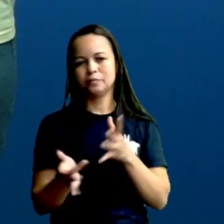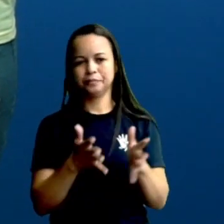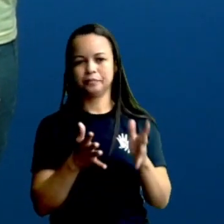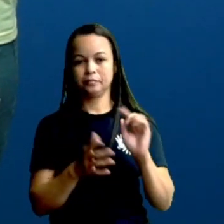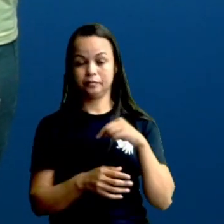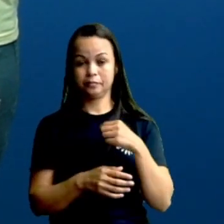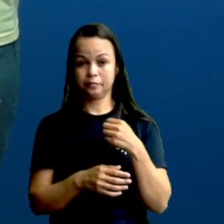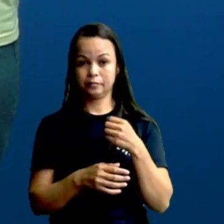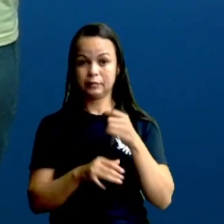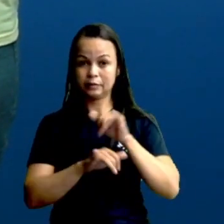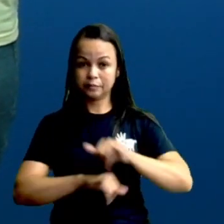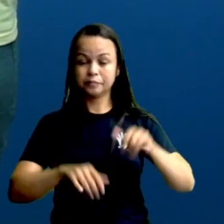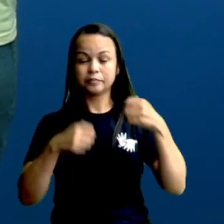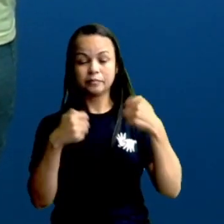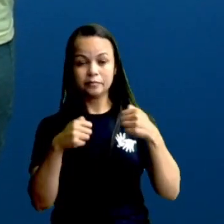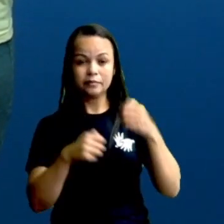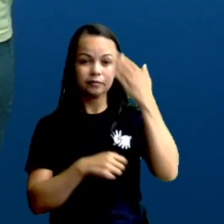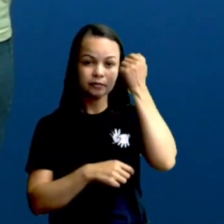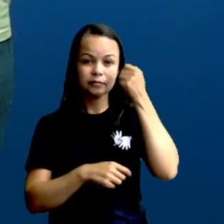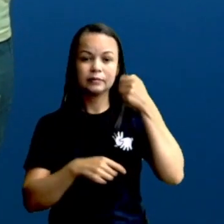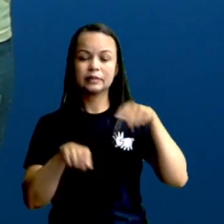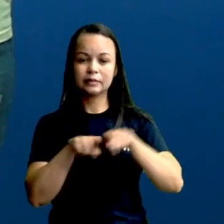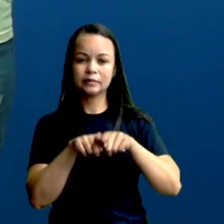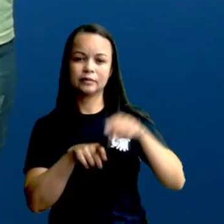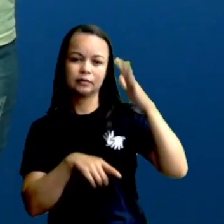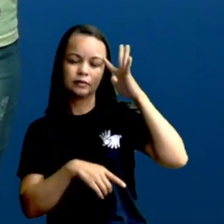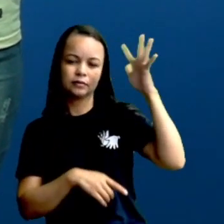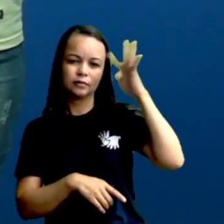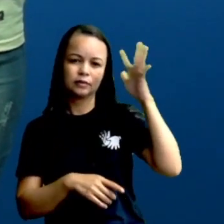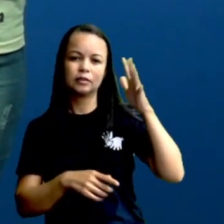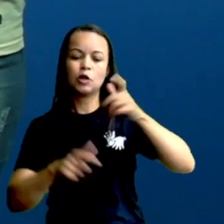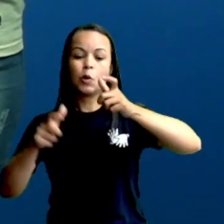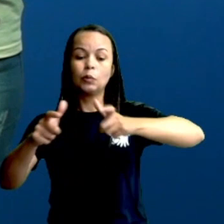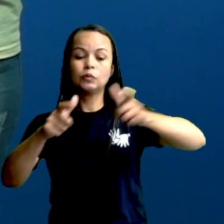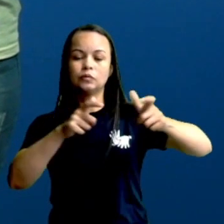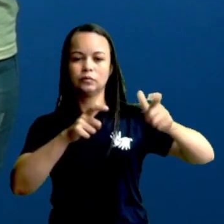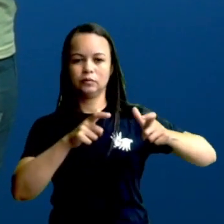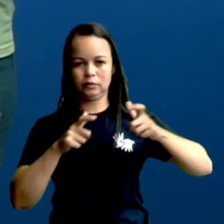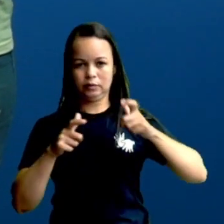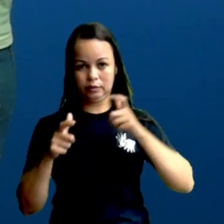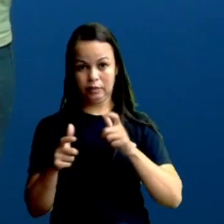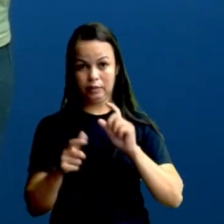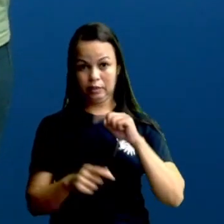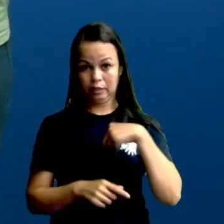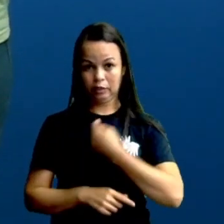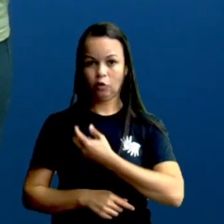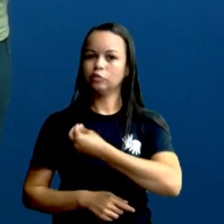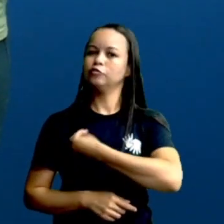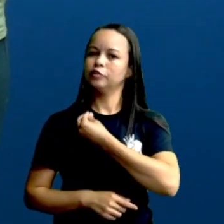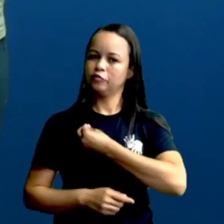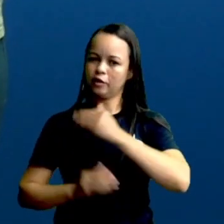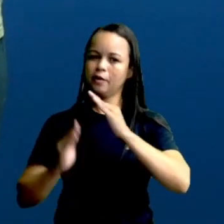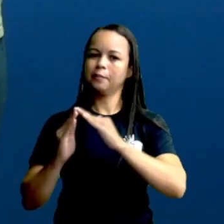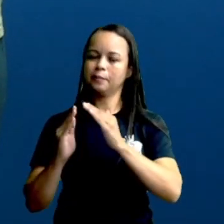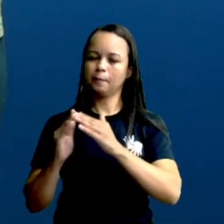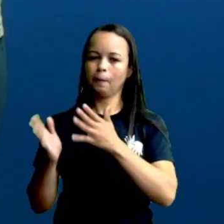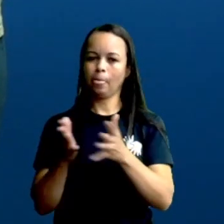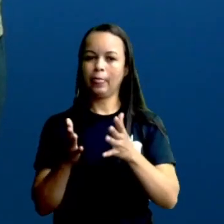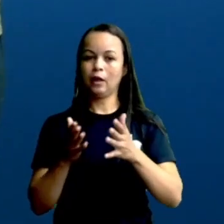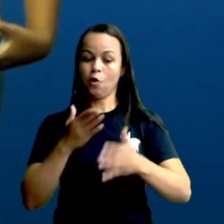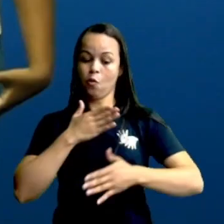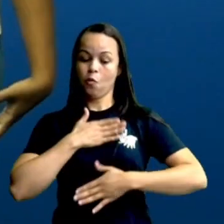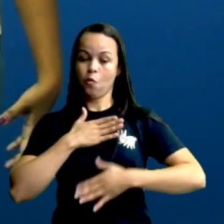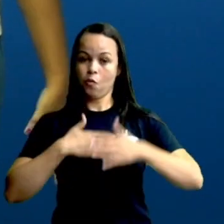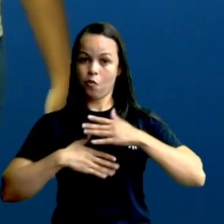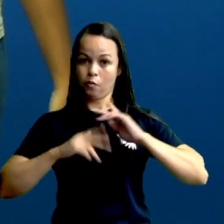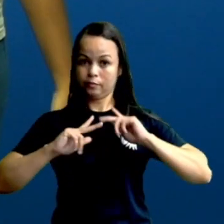também precisa saber e refletir é que, de acordo com a localidade em que a gente mora, o corpo